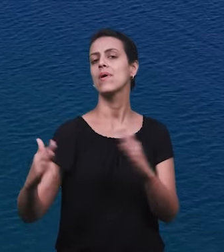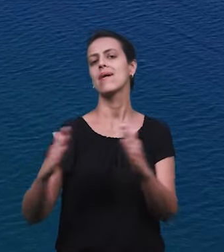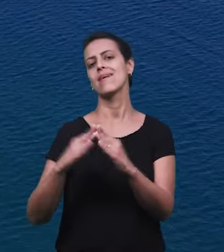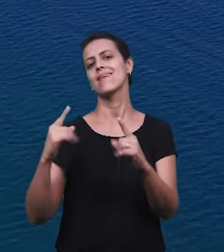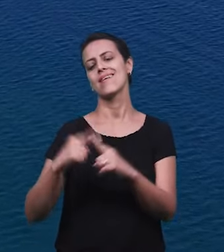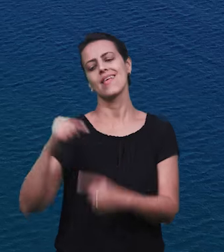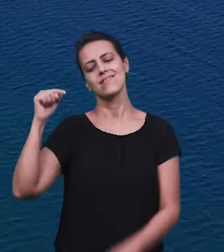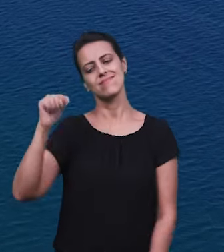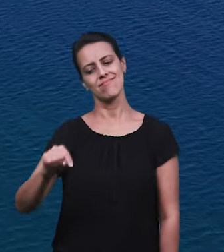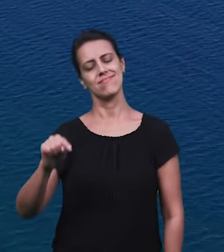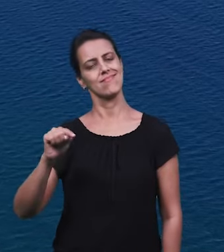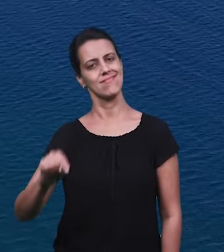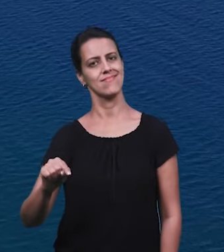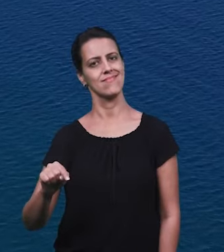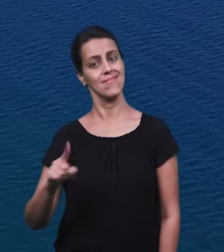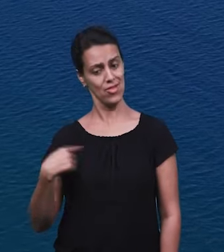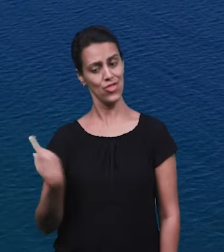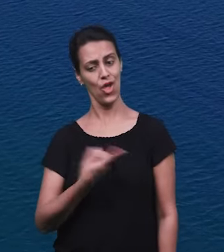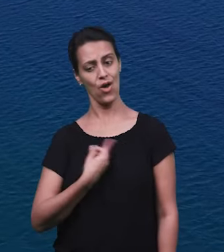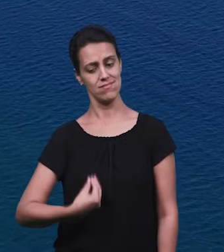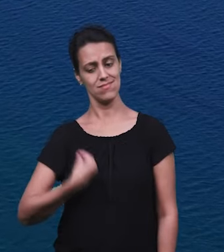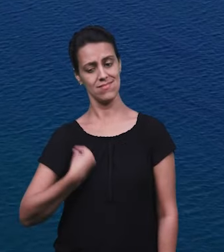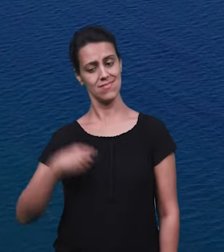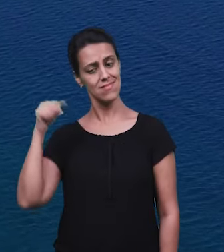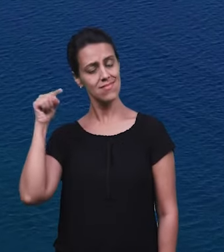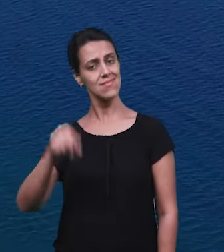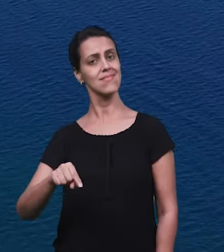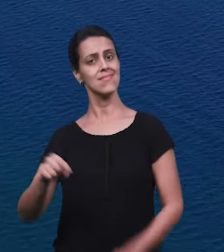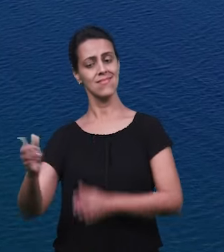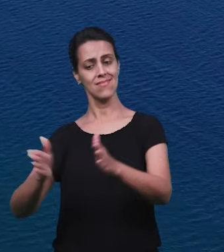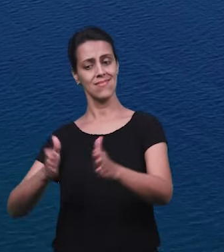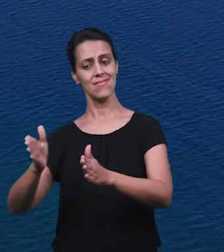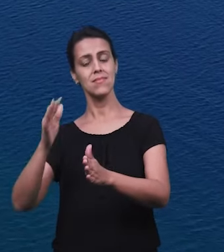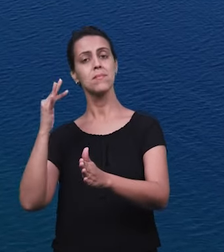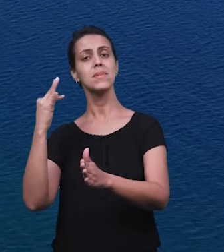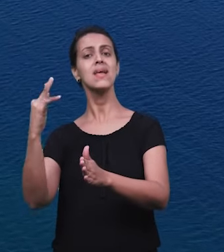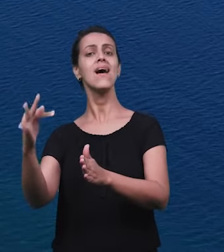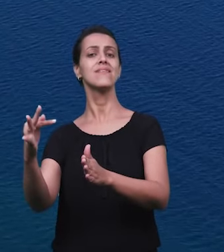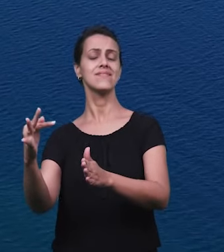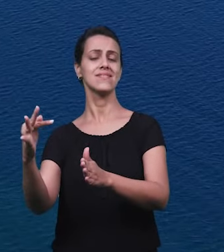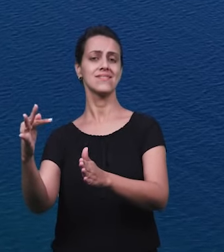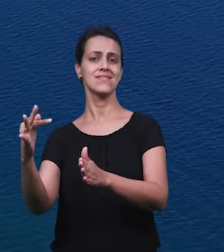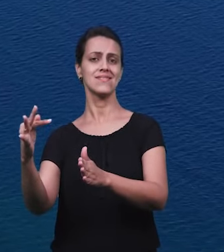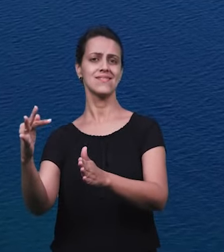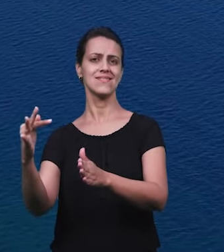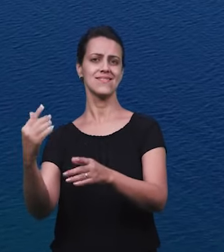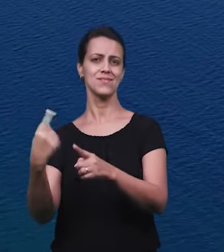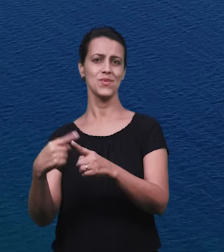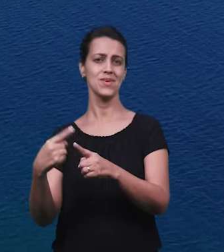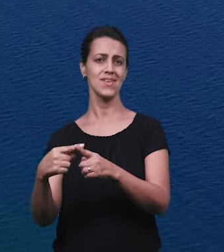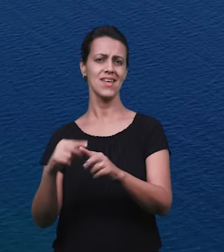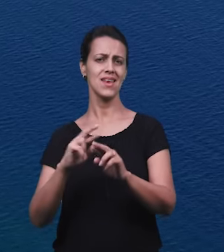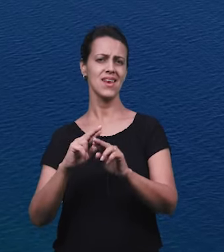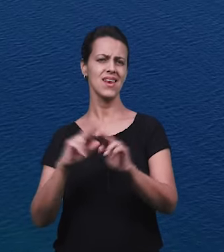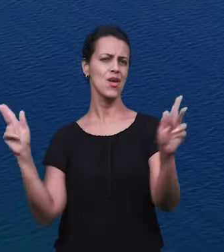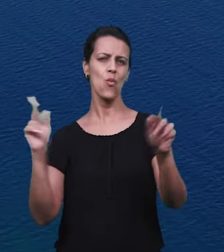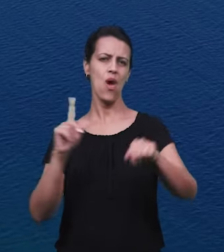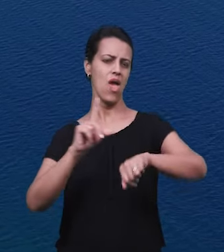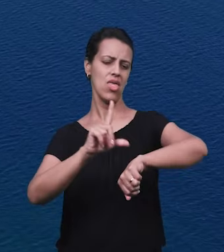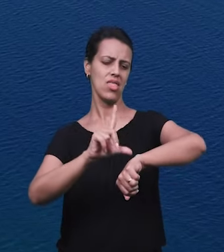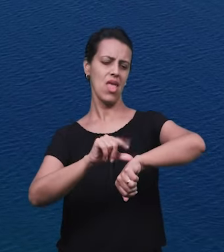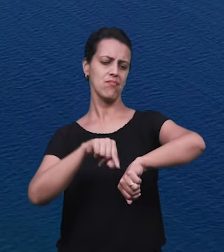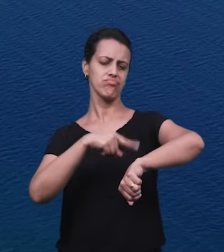nós estamos vivendo esse tempo chamado do breve. Por quê? Porque não é o tempo cronológico, é o